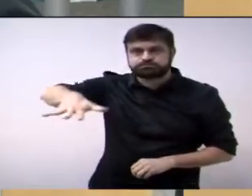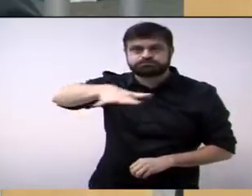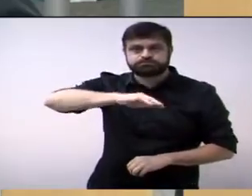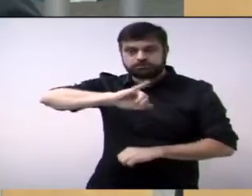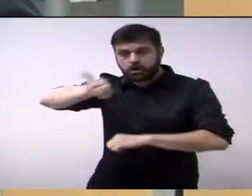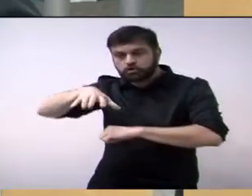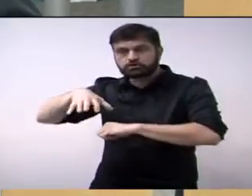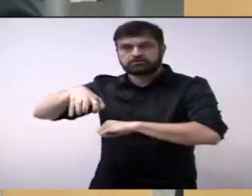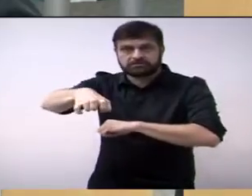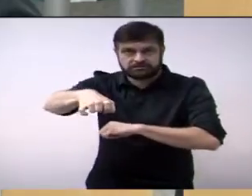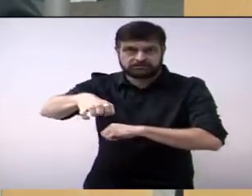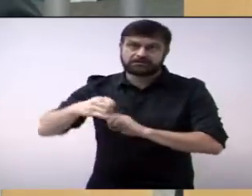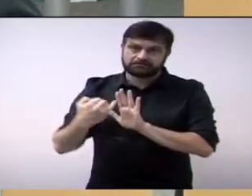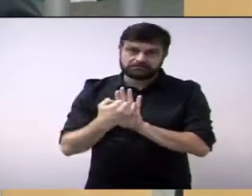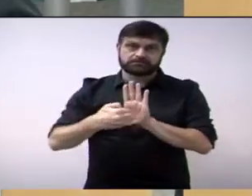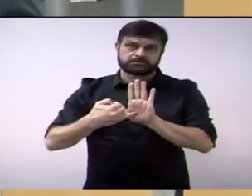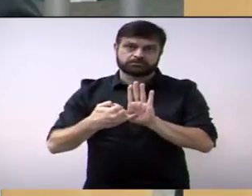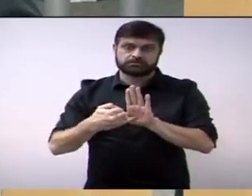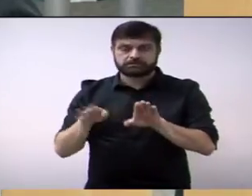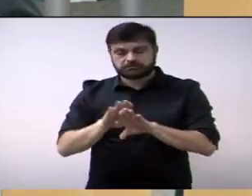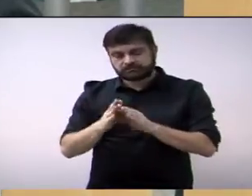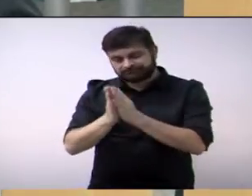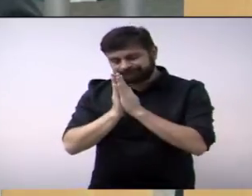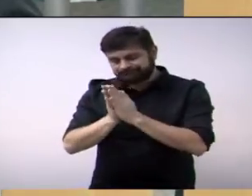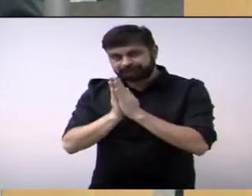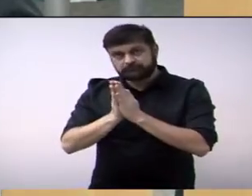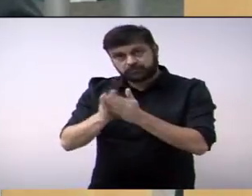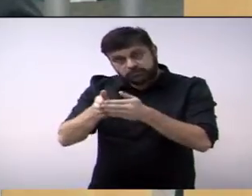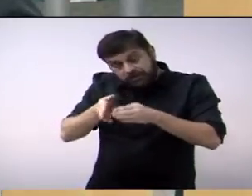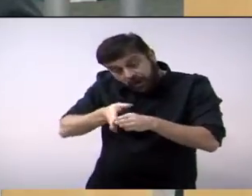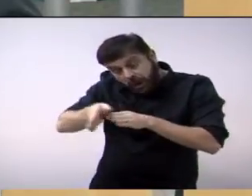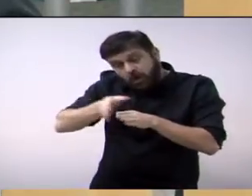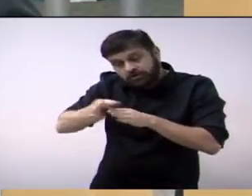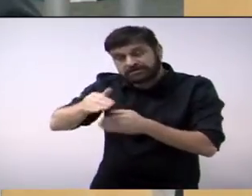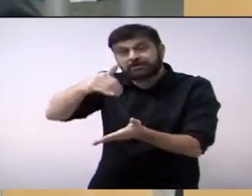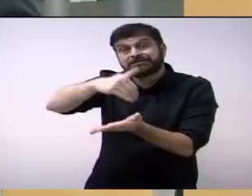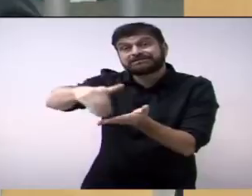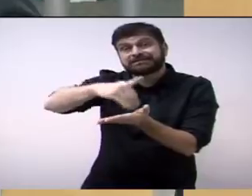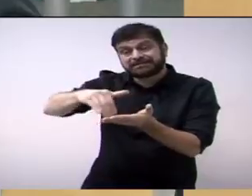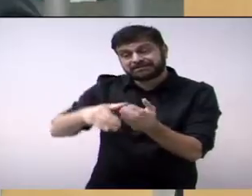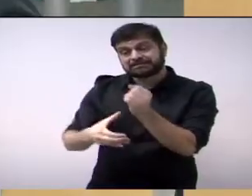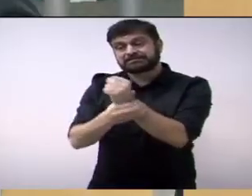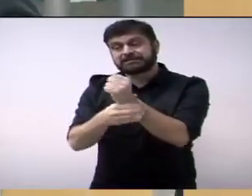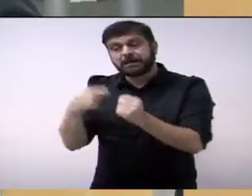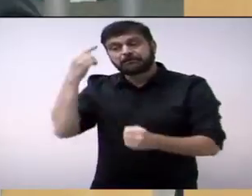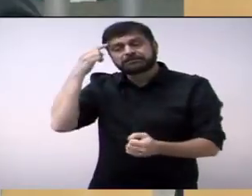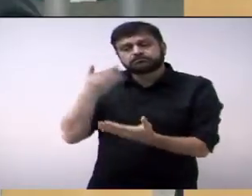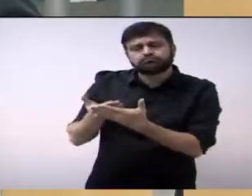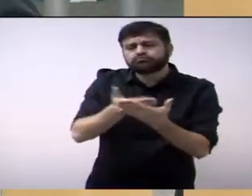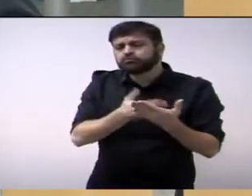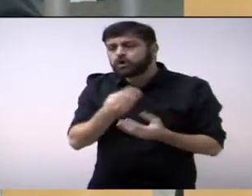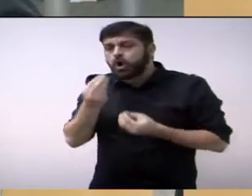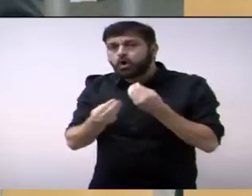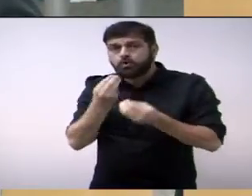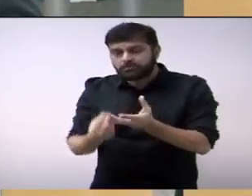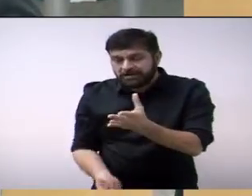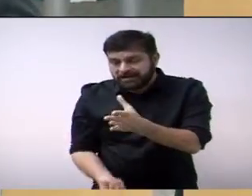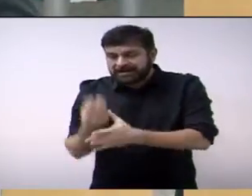Aranha, Marieta, São José. Então, fica aqui um apelo ao secretário de Segurança para que estude uma forma de levar